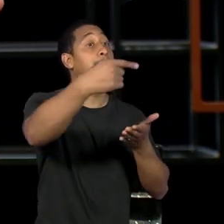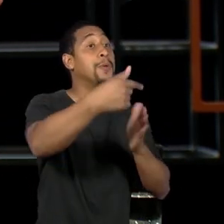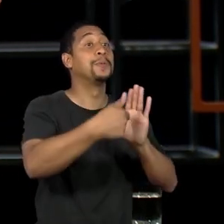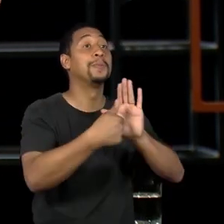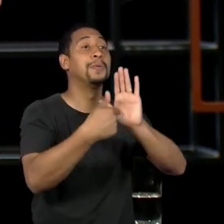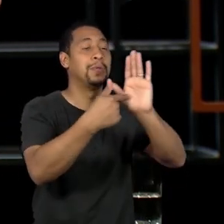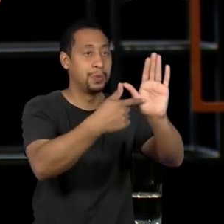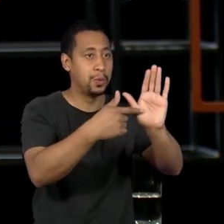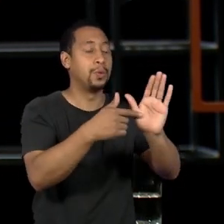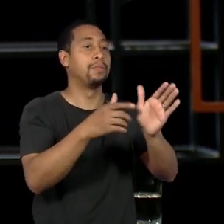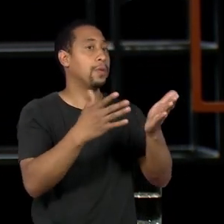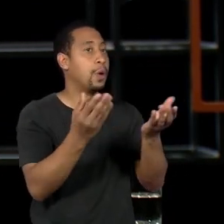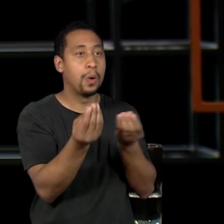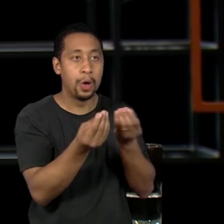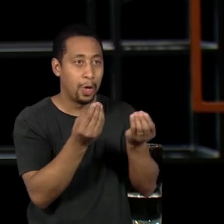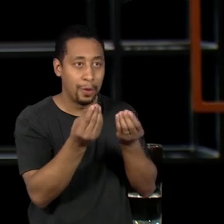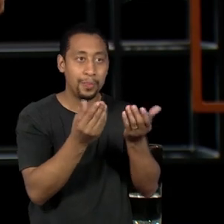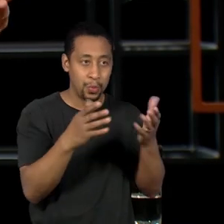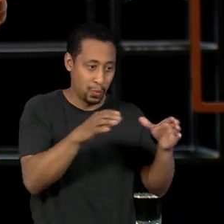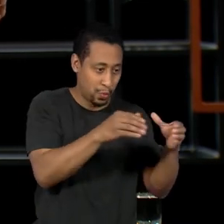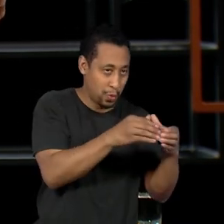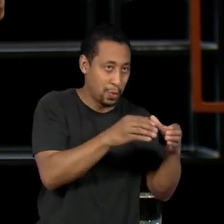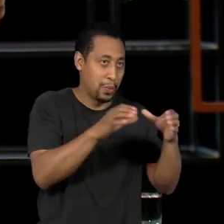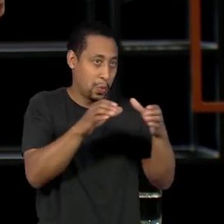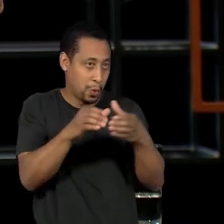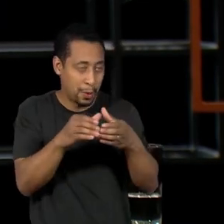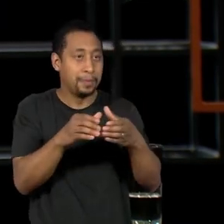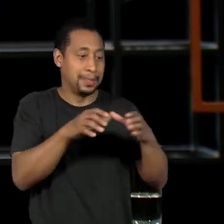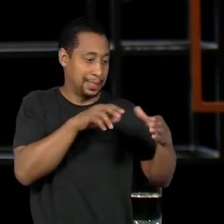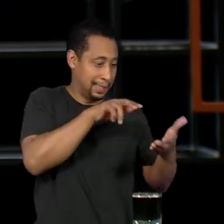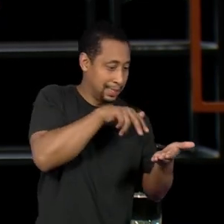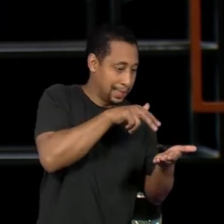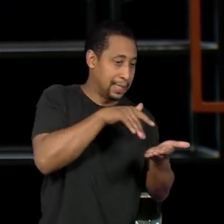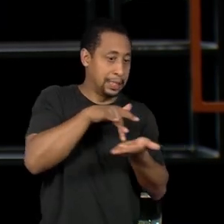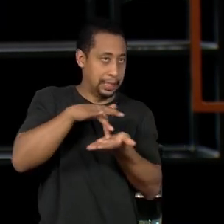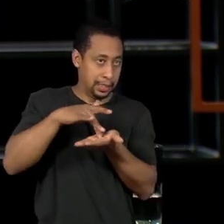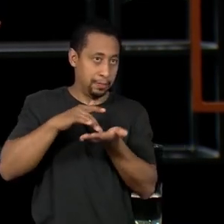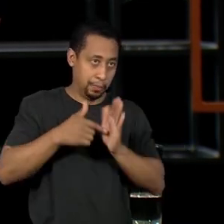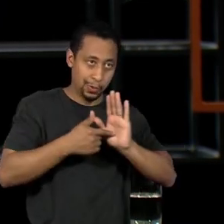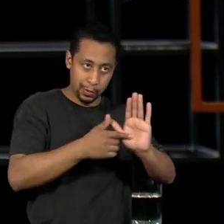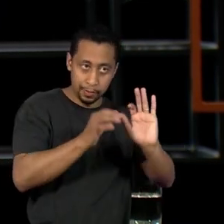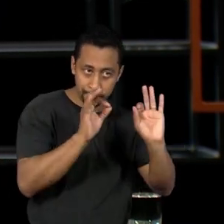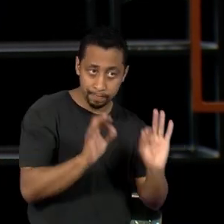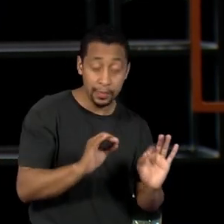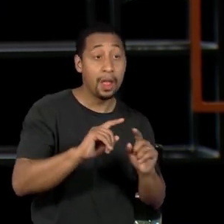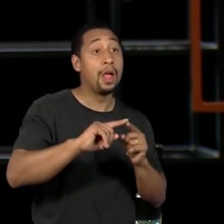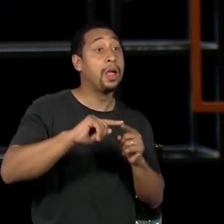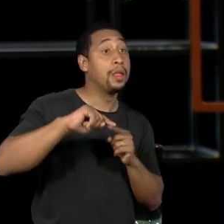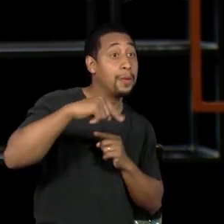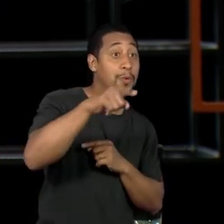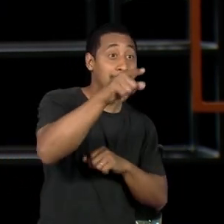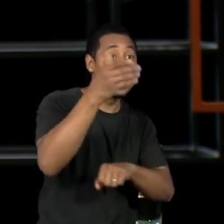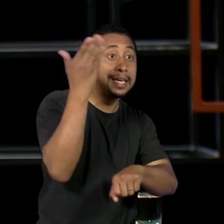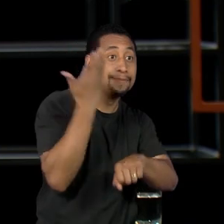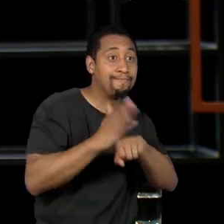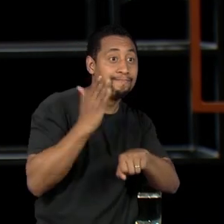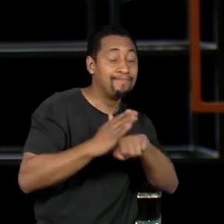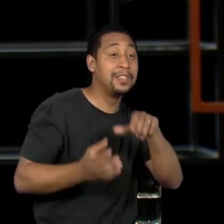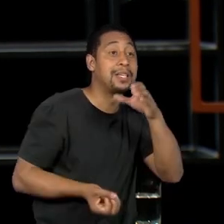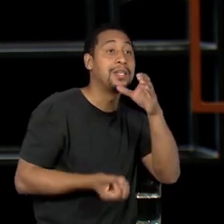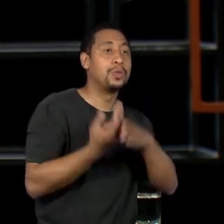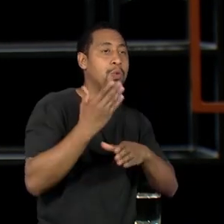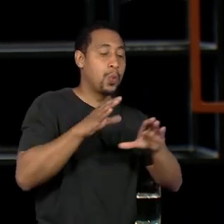de Sincronias e o Orfeu e Eurídice, né? Na sequência, vem a sua coreografia do, de